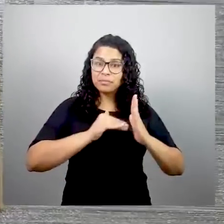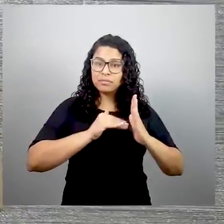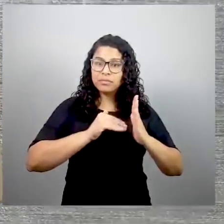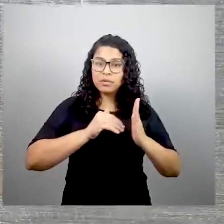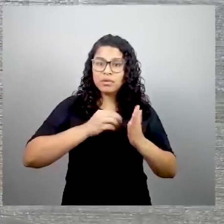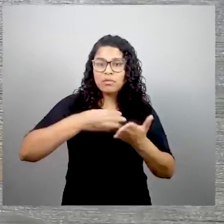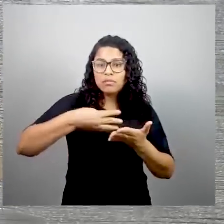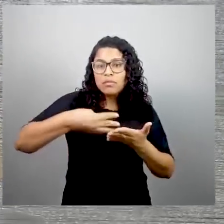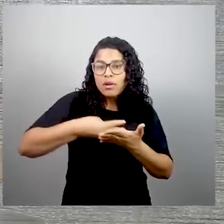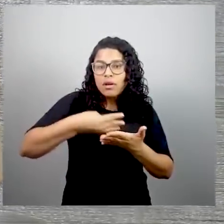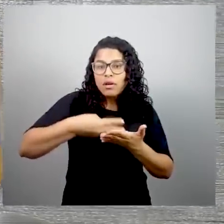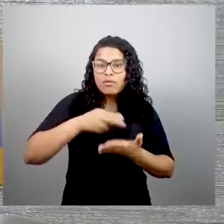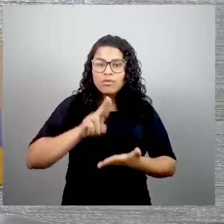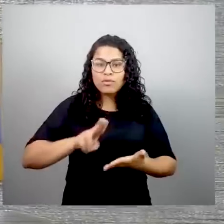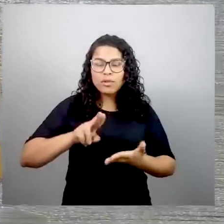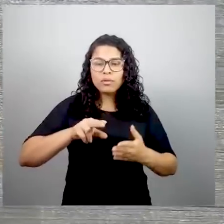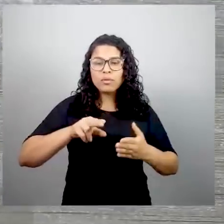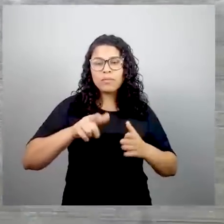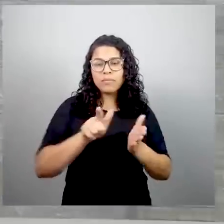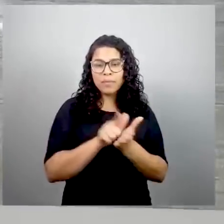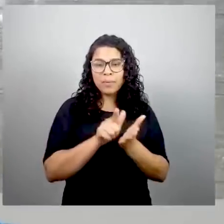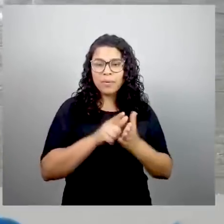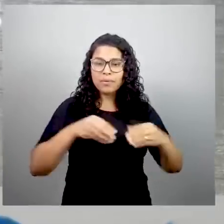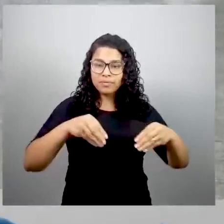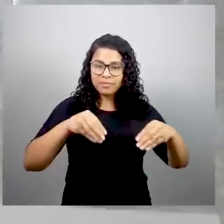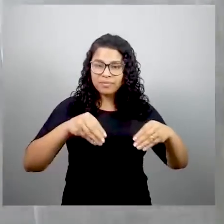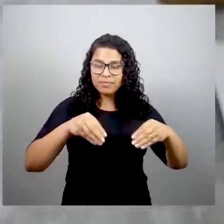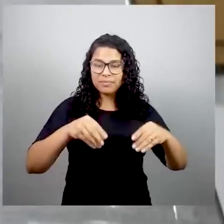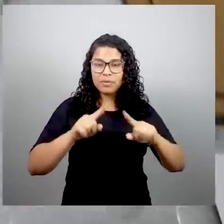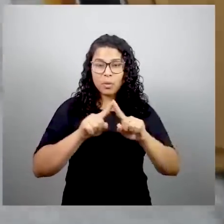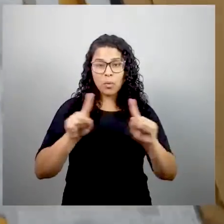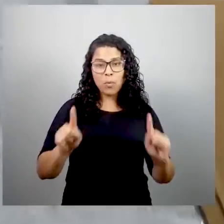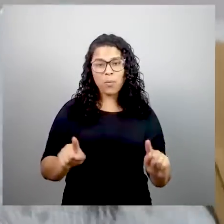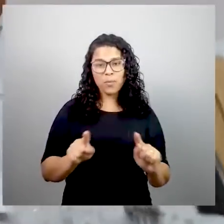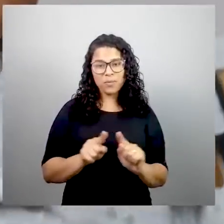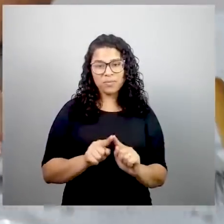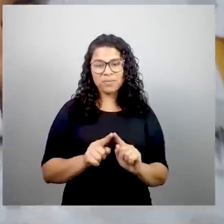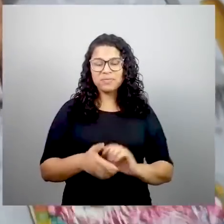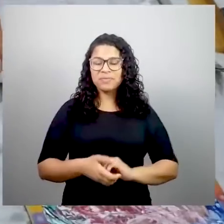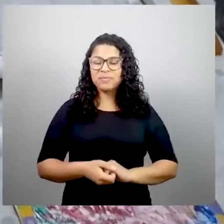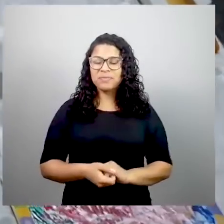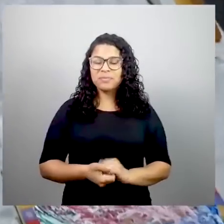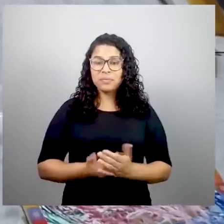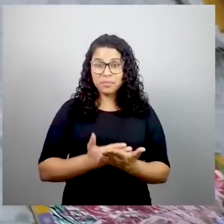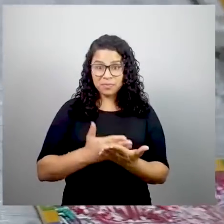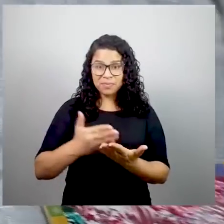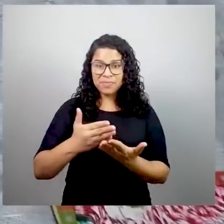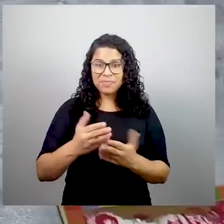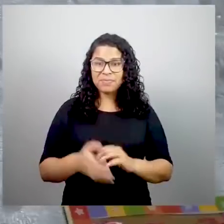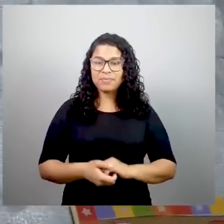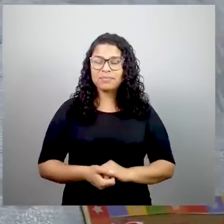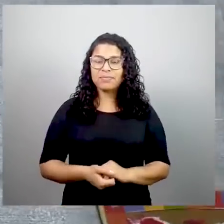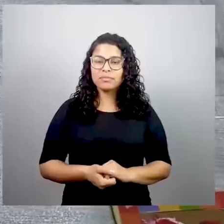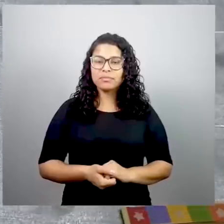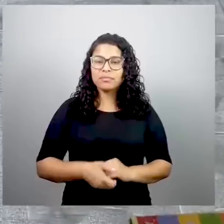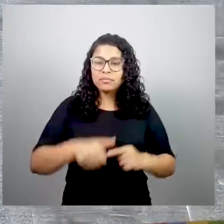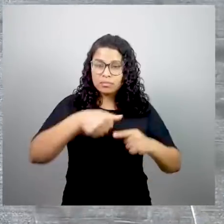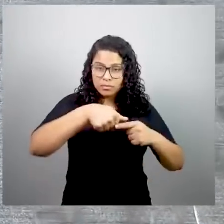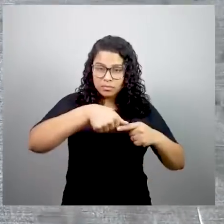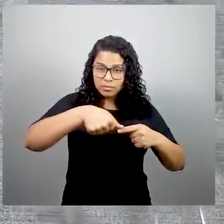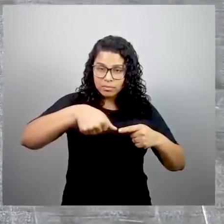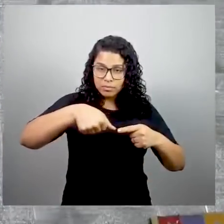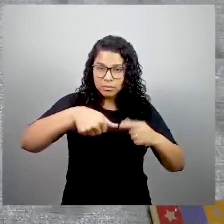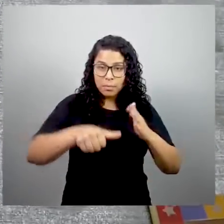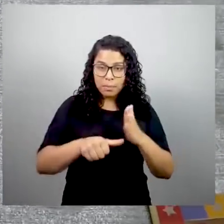utilizando o garfo, eu usei o papelão, tá bom? E fiz um quadrinho. Então vamos começar? Então coloca, olha, um